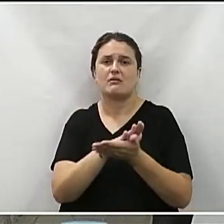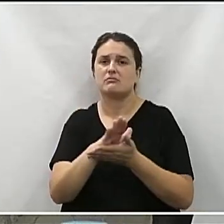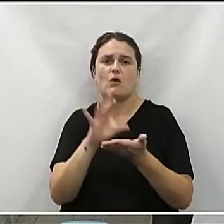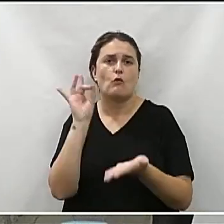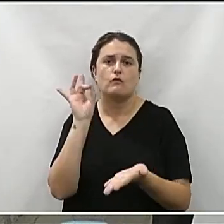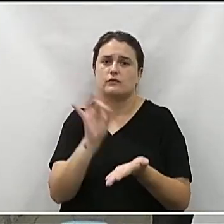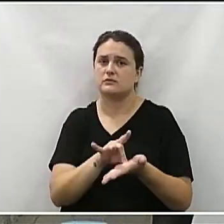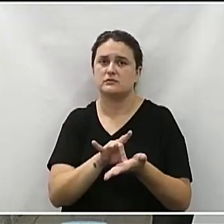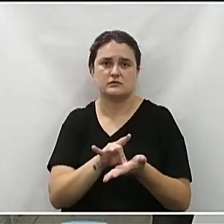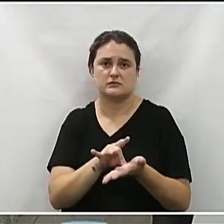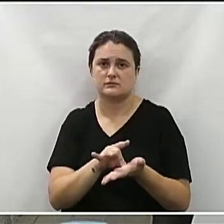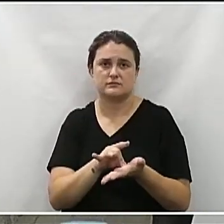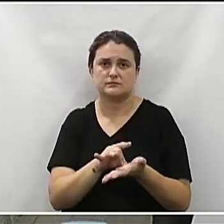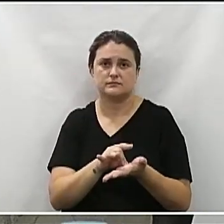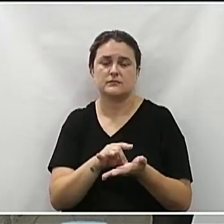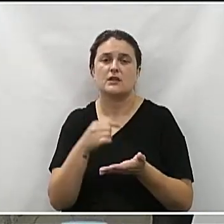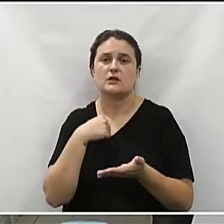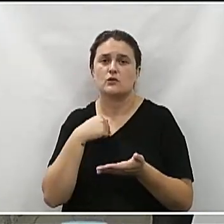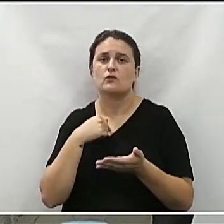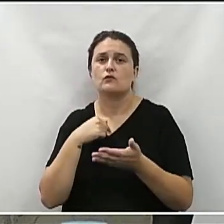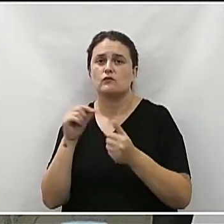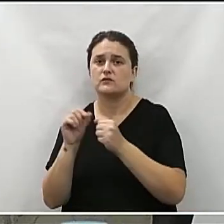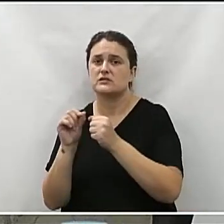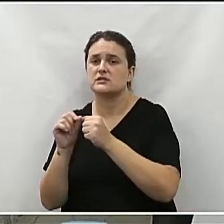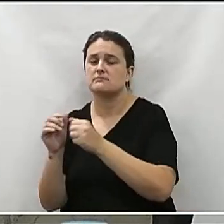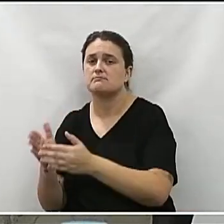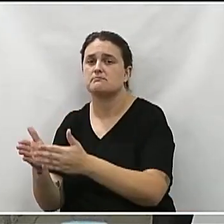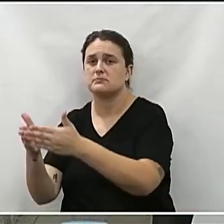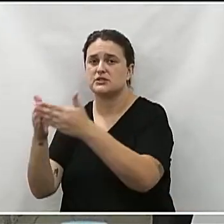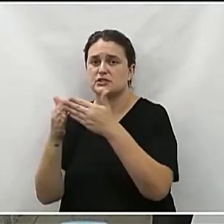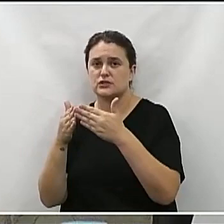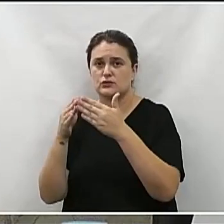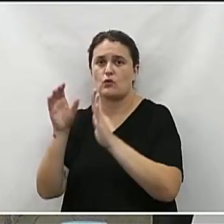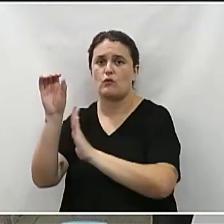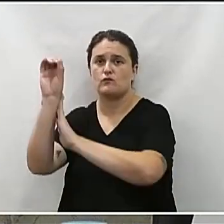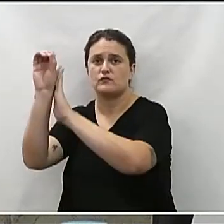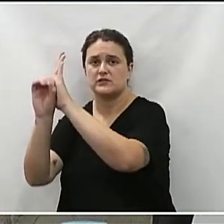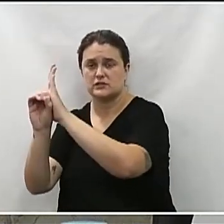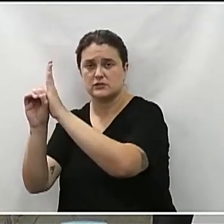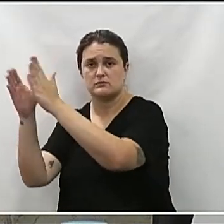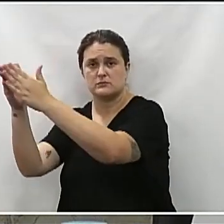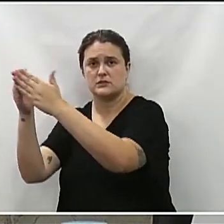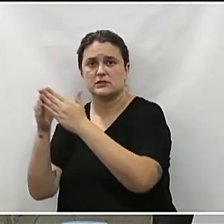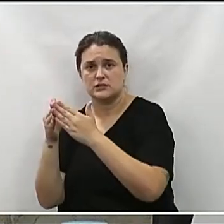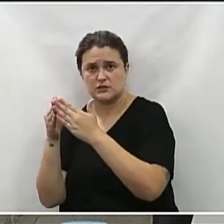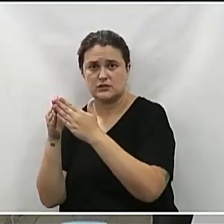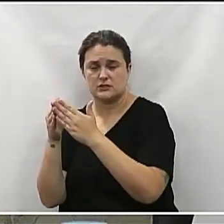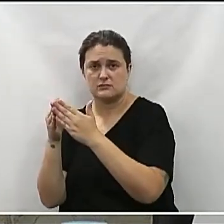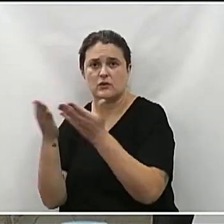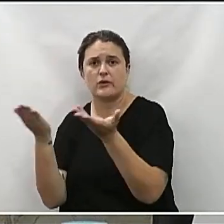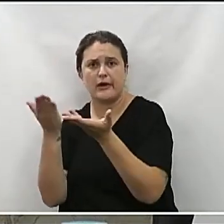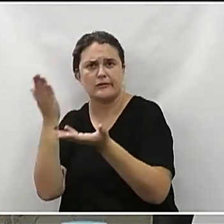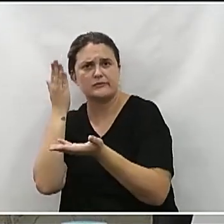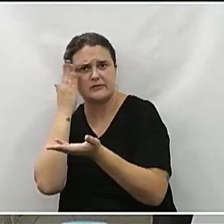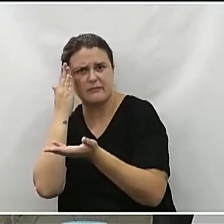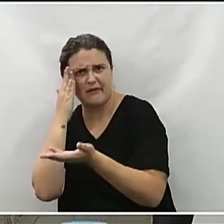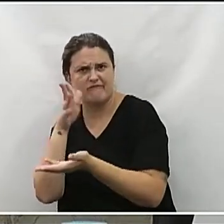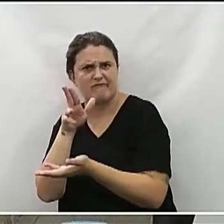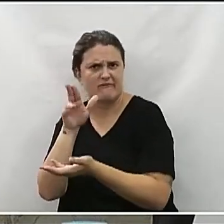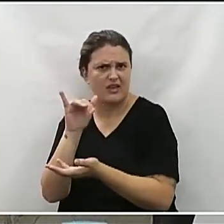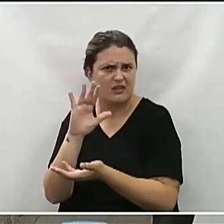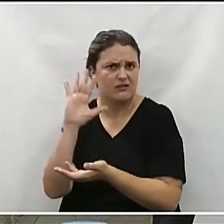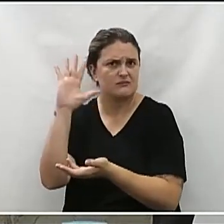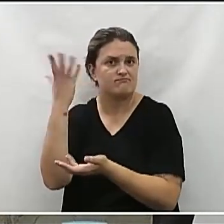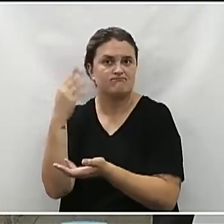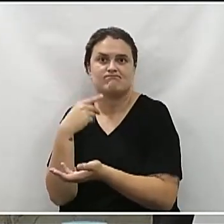sentido hoje vou estar encaminhando um ofício pedindo até que ponto isso vai acontecer